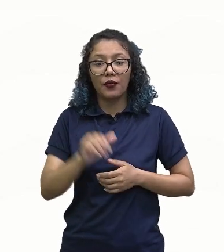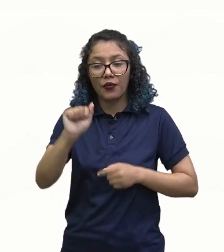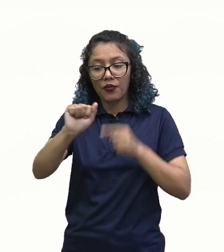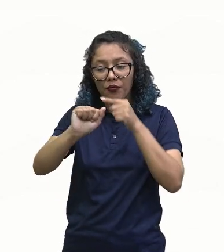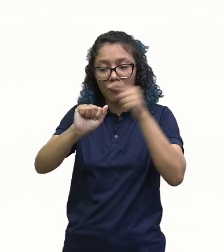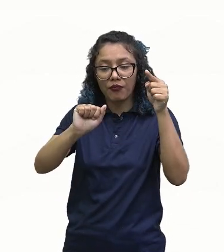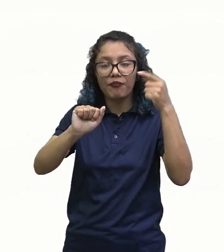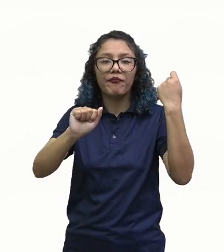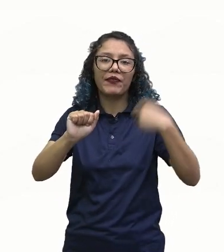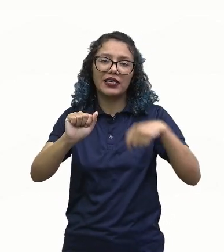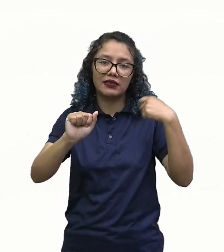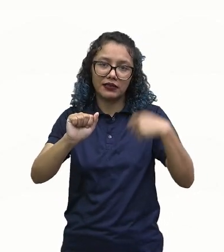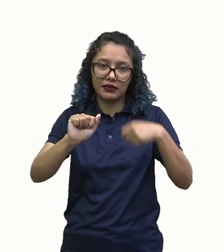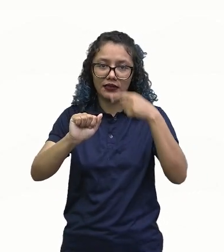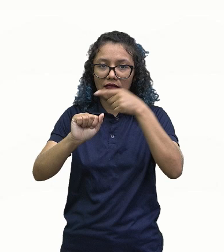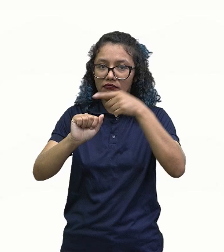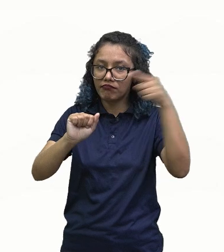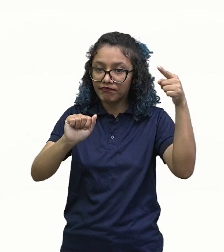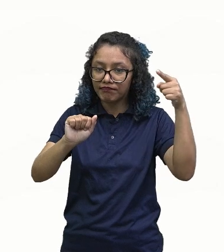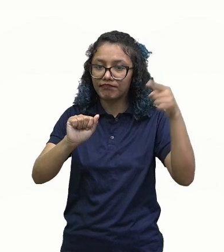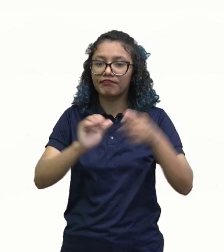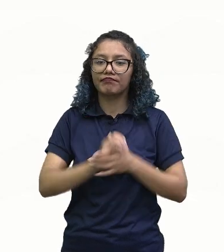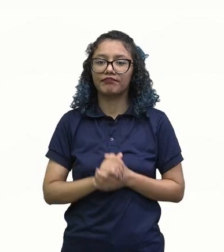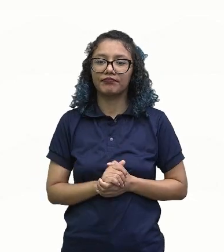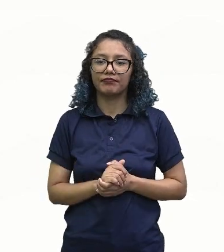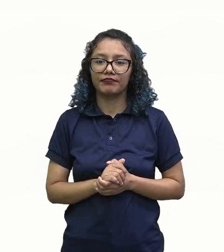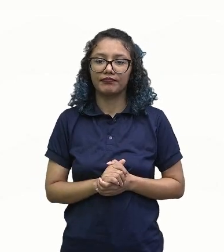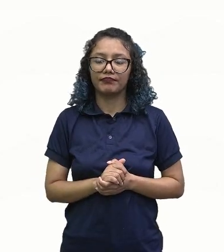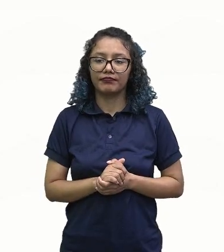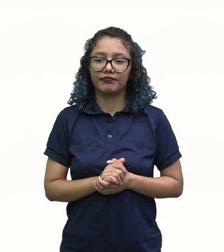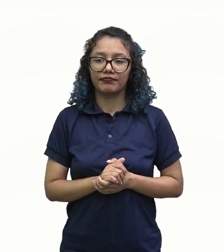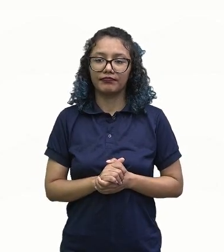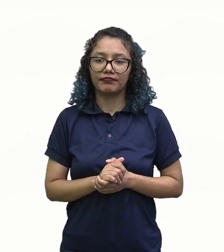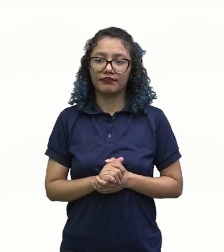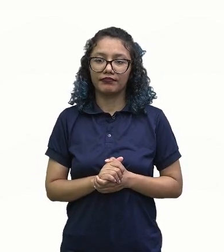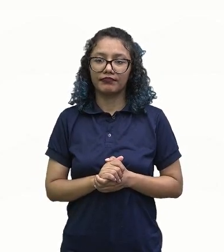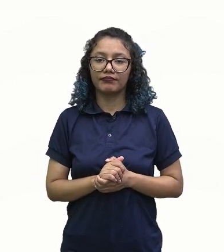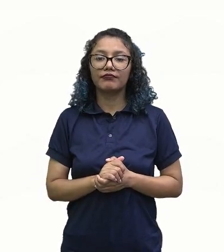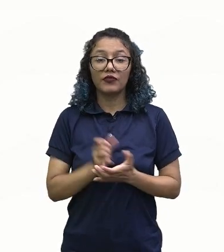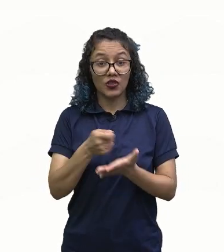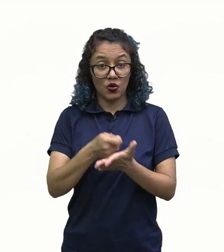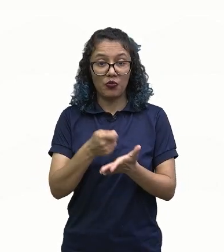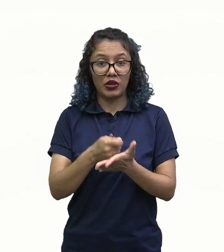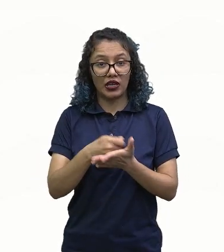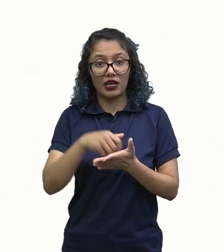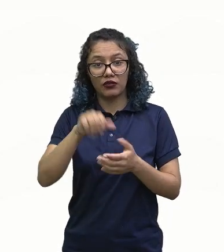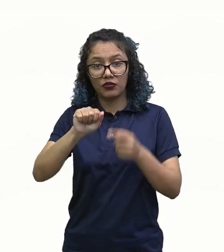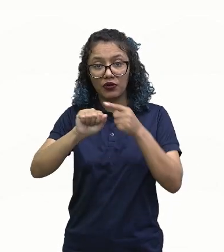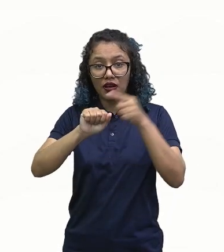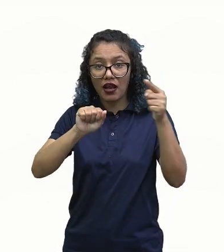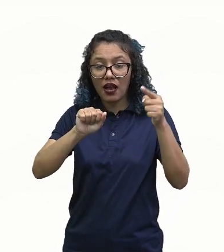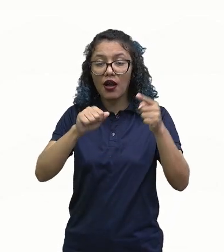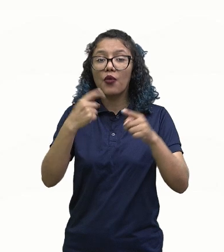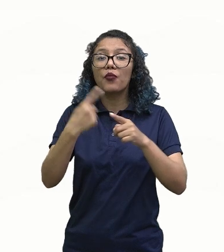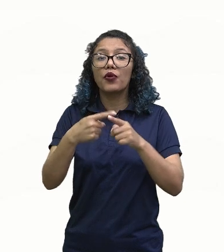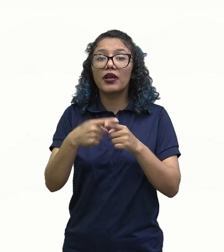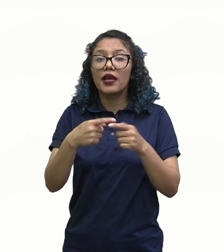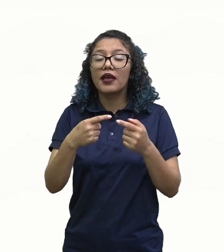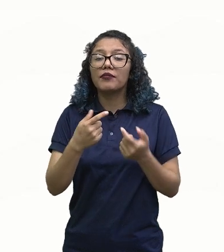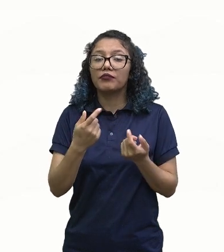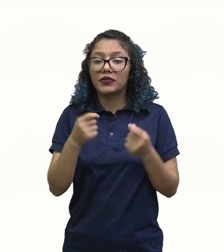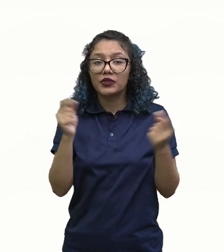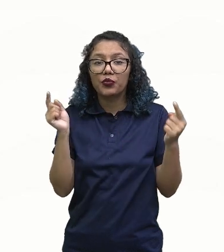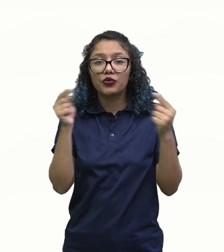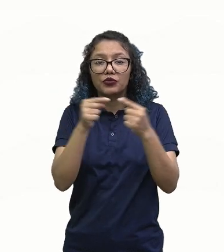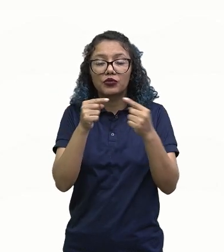tem que ter a crase, tá? A crase é obrigatória, por causa do sentido da palavra vista,